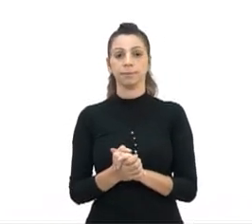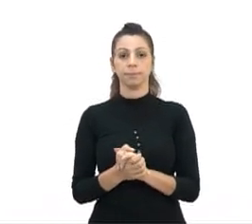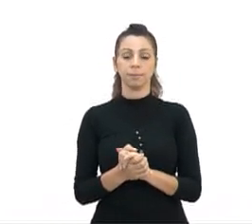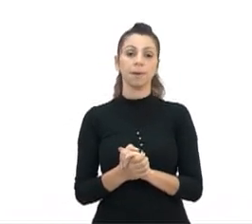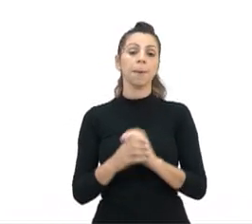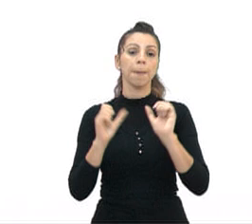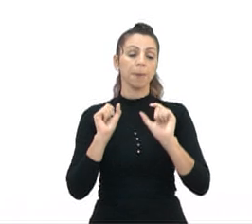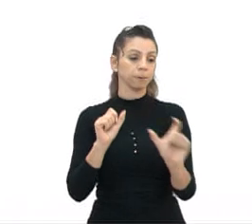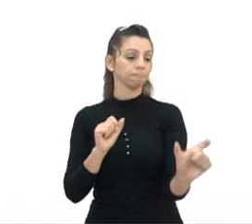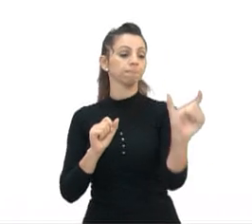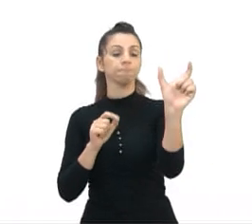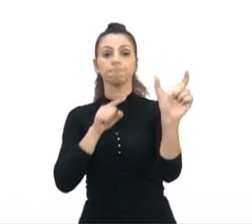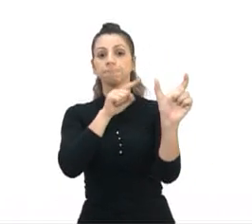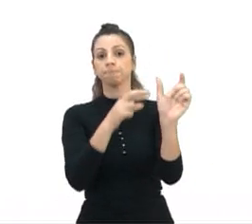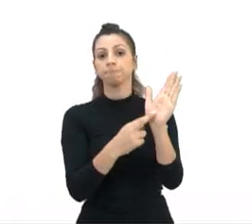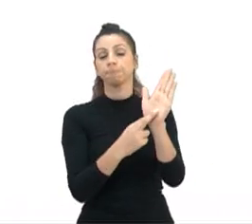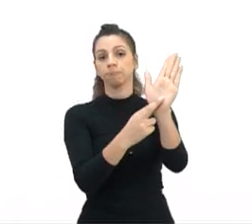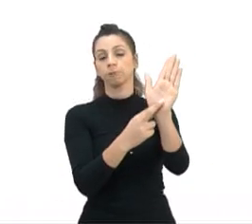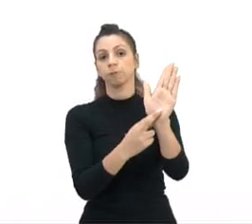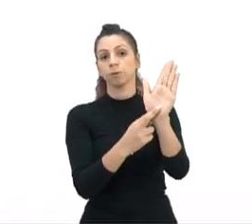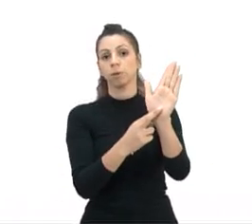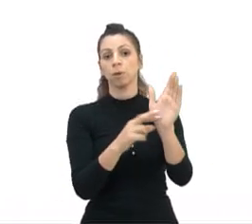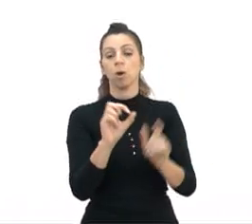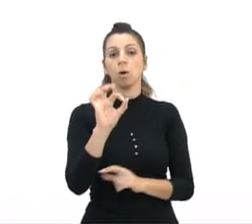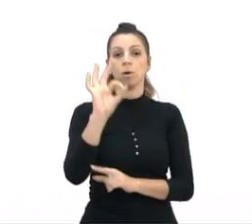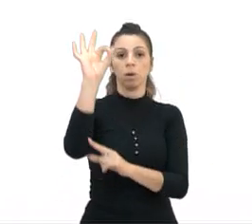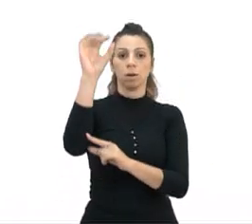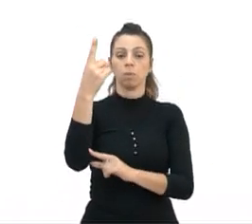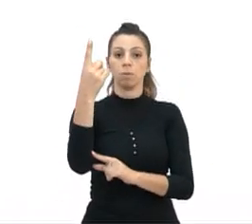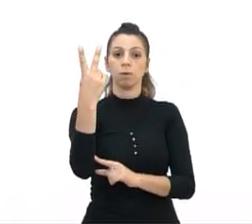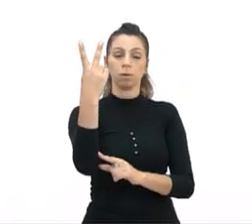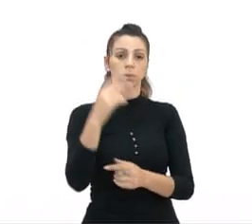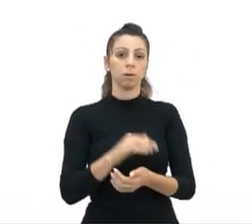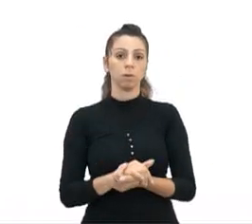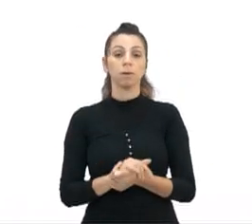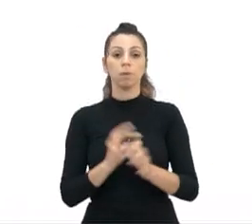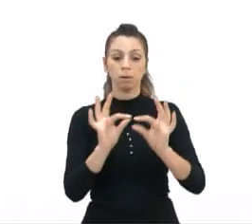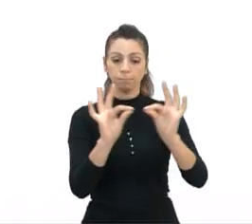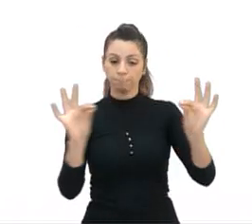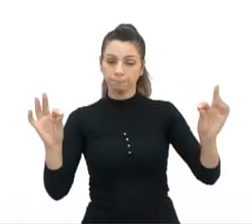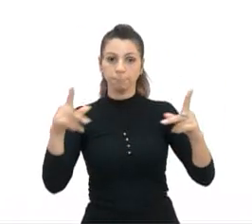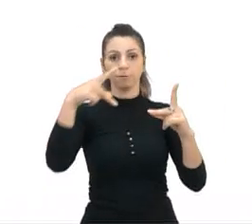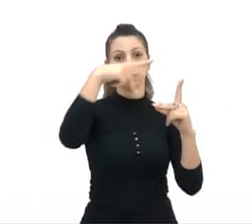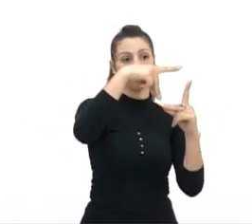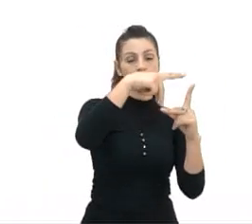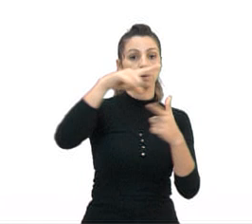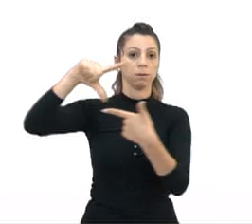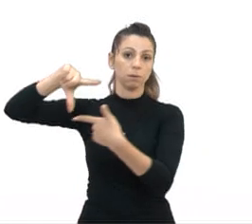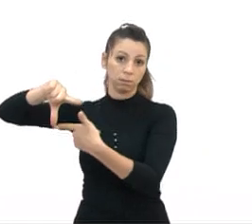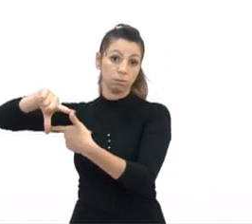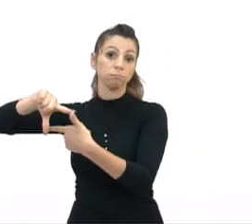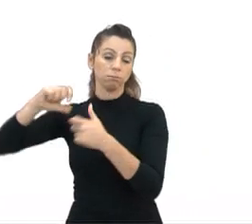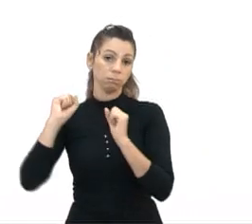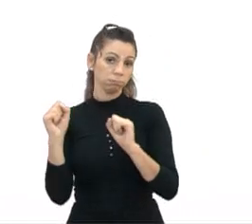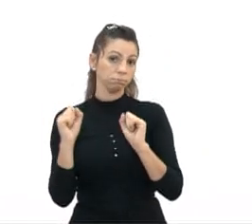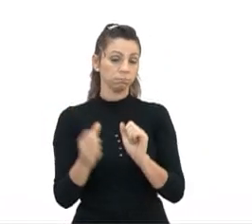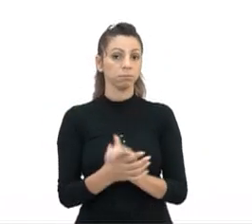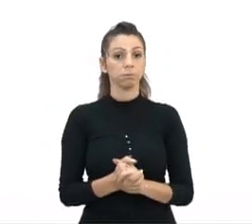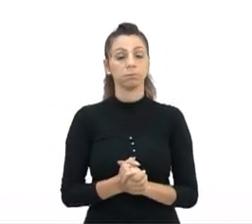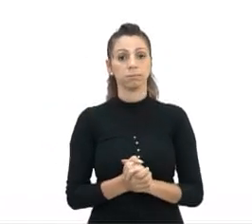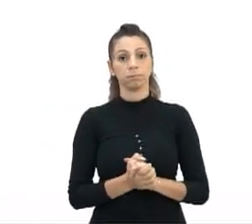Nós podemos representar monômios de grau 1 e grau 2 usando segmentos de reta, áreas de quadrados e áreas de retângulo. Foi o que nós fizemos hoje nas